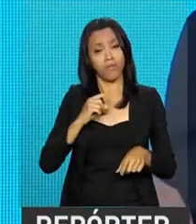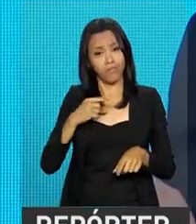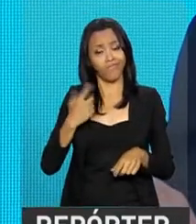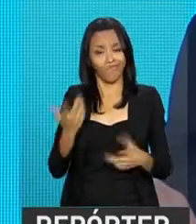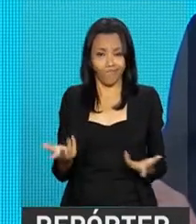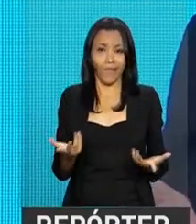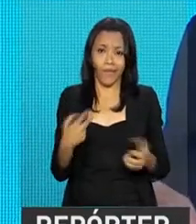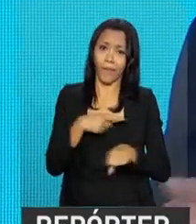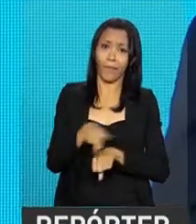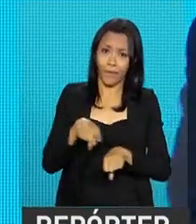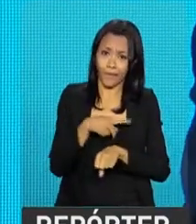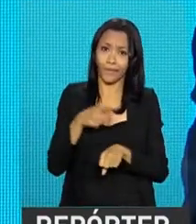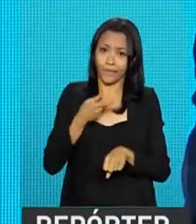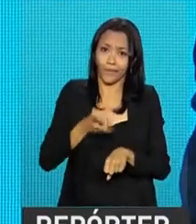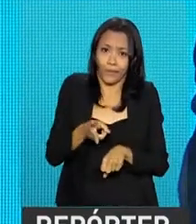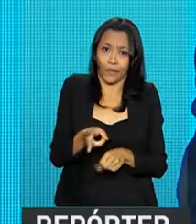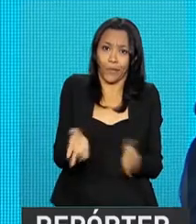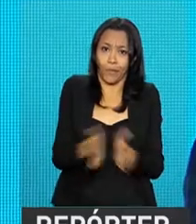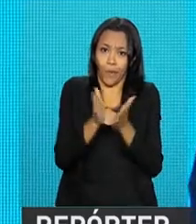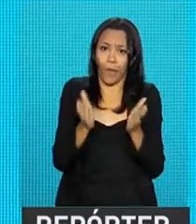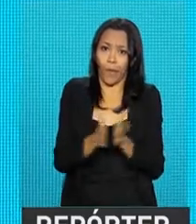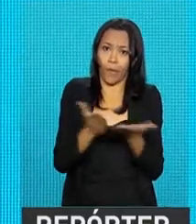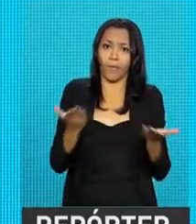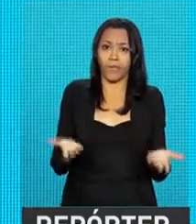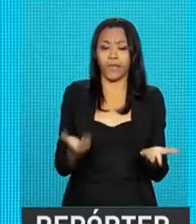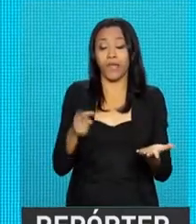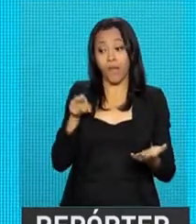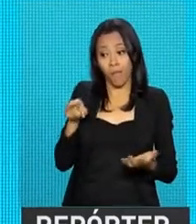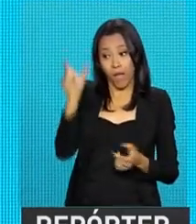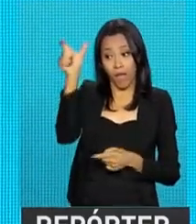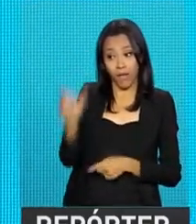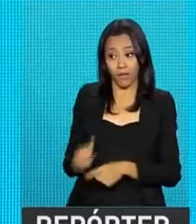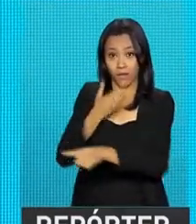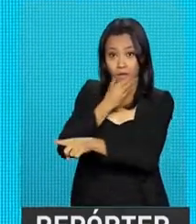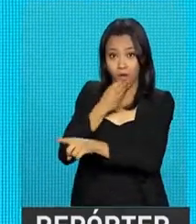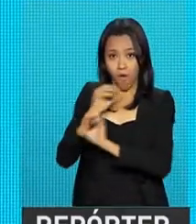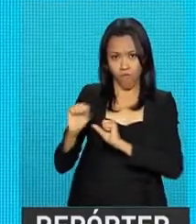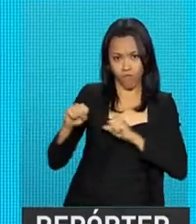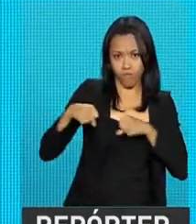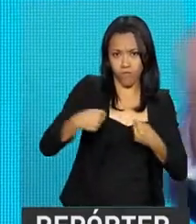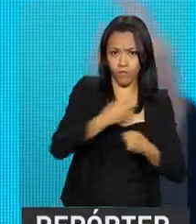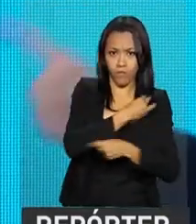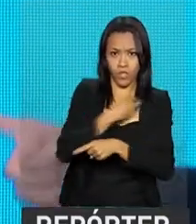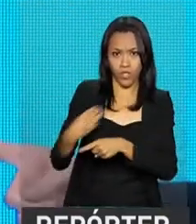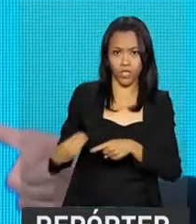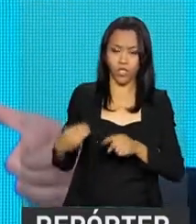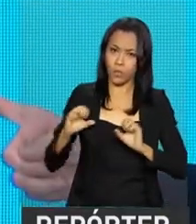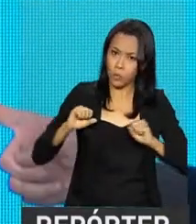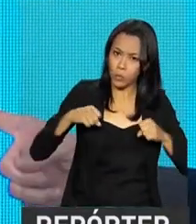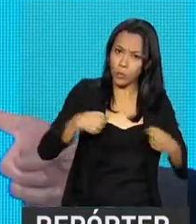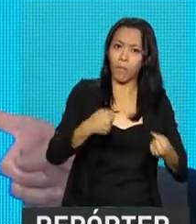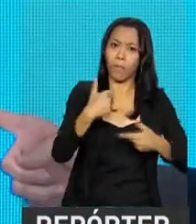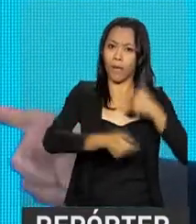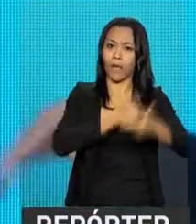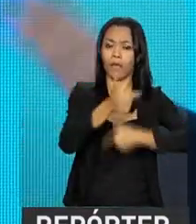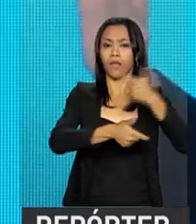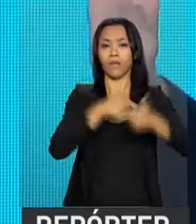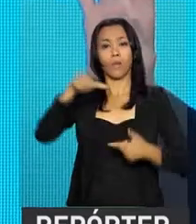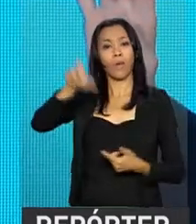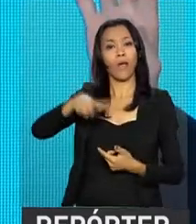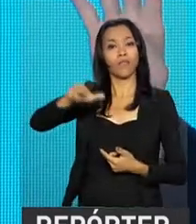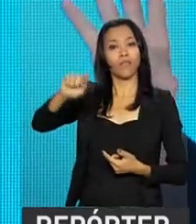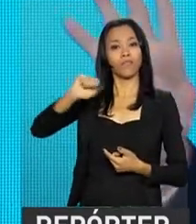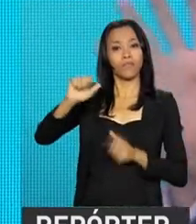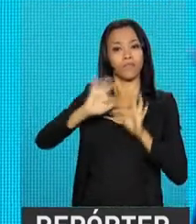não podemos ignorar isso, mas está aí o Osmar trabalhando no Bolsa Família, e assim que o Osmar assumiu, logo ele veio e disse: olha, há mais